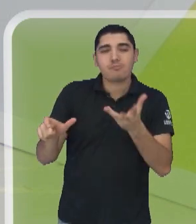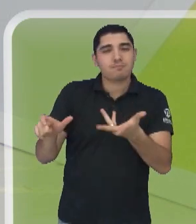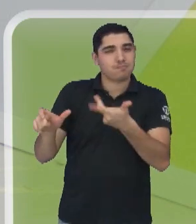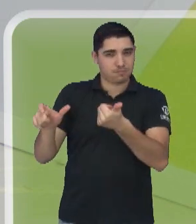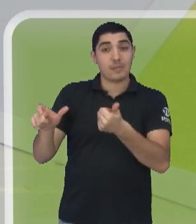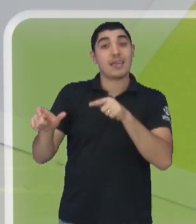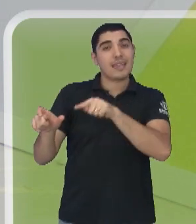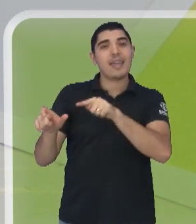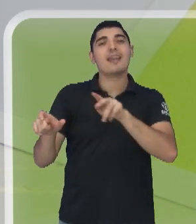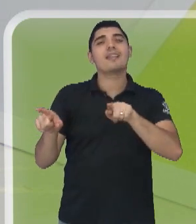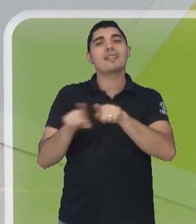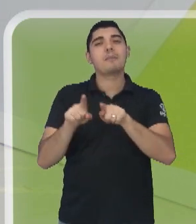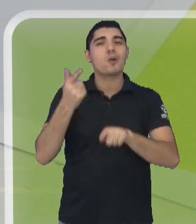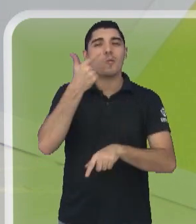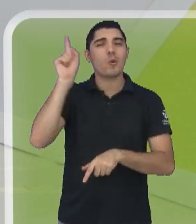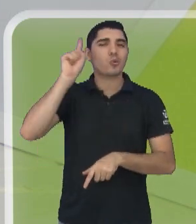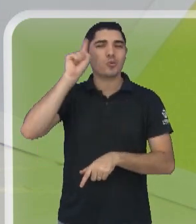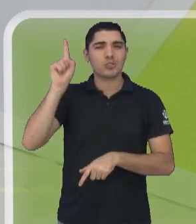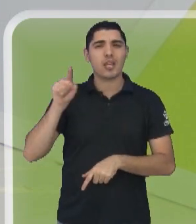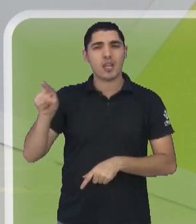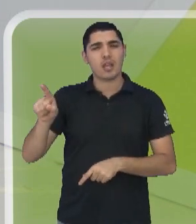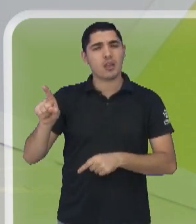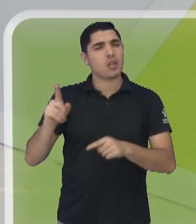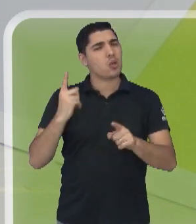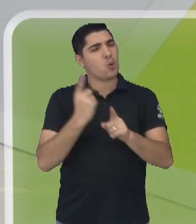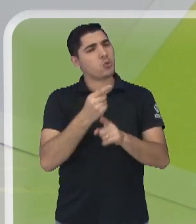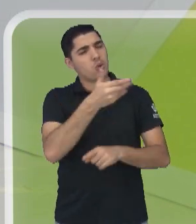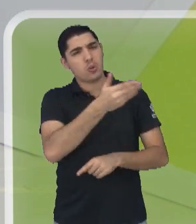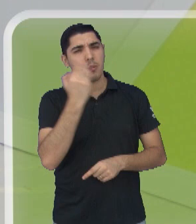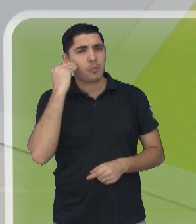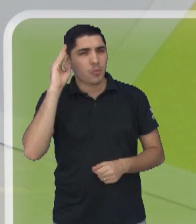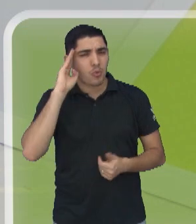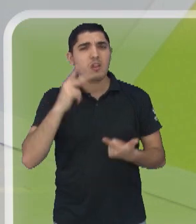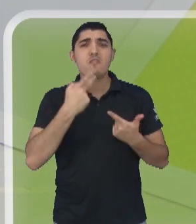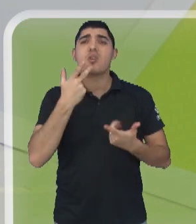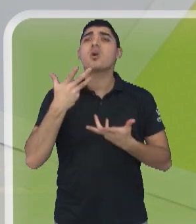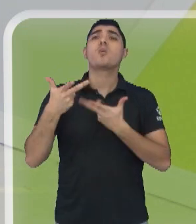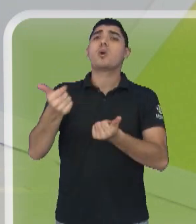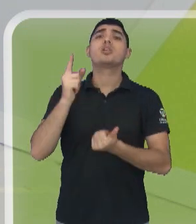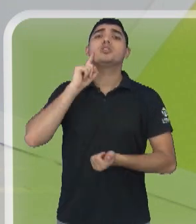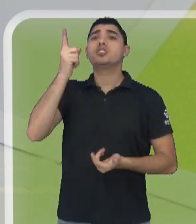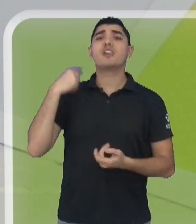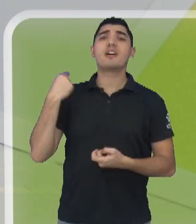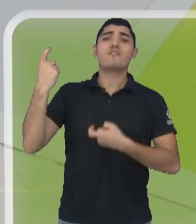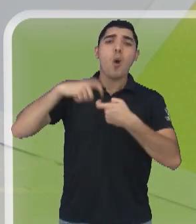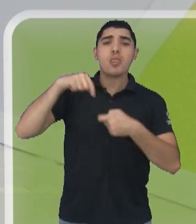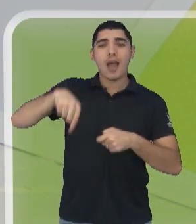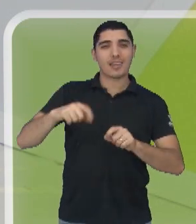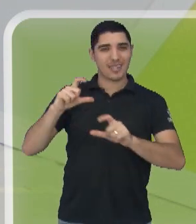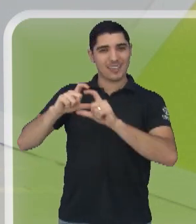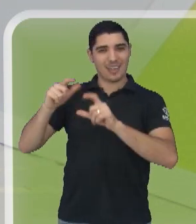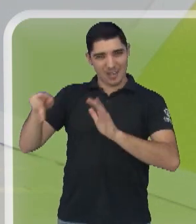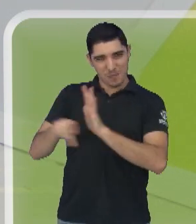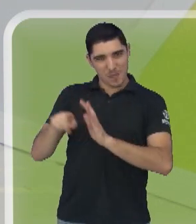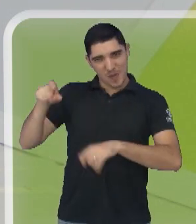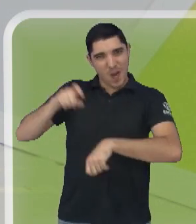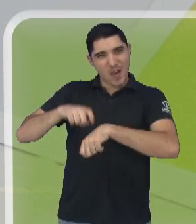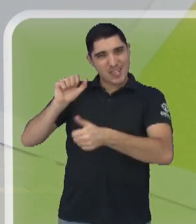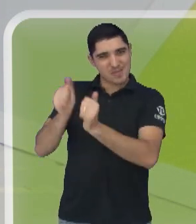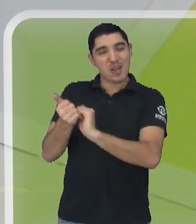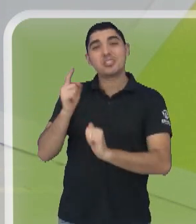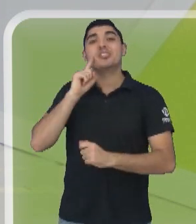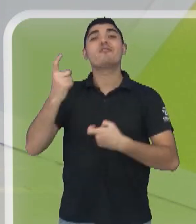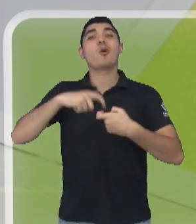Aliás, o Douglas me outro dia encontrou, acho que encontrou com você, eu não sei. Ele falou, quando é que eu vou lá no programa de novo? Porque ele gostou de vir aqui no programa e em breve estará de